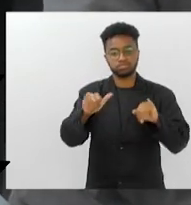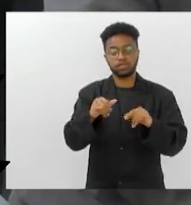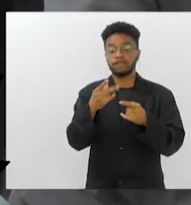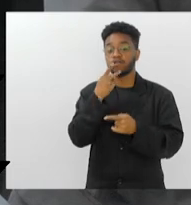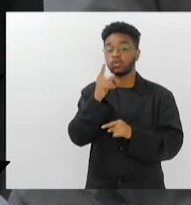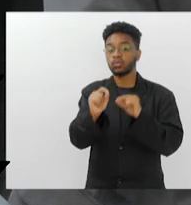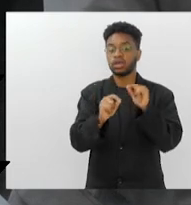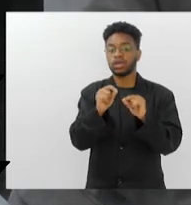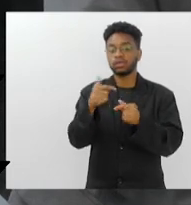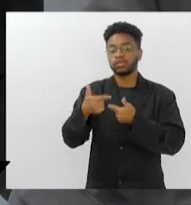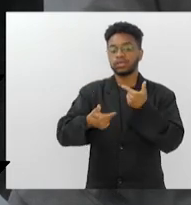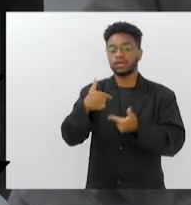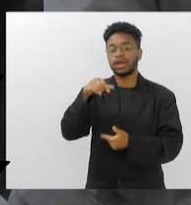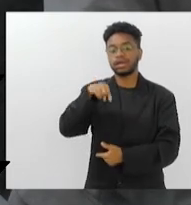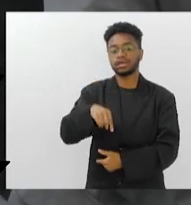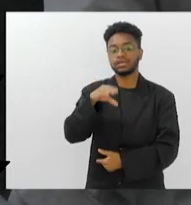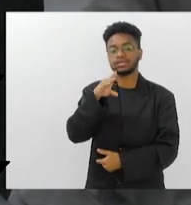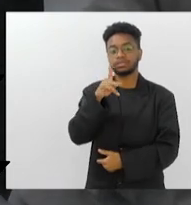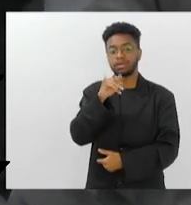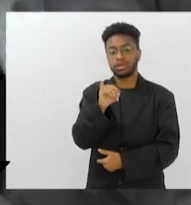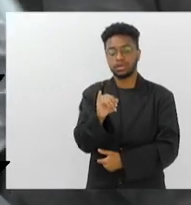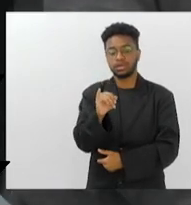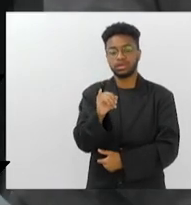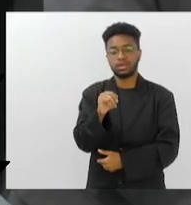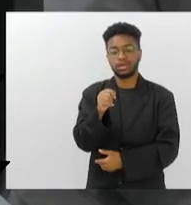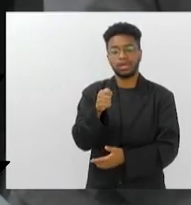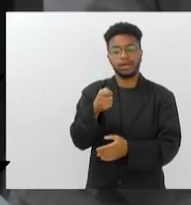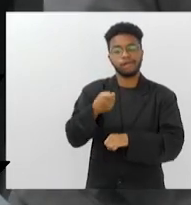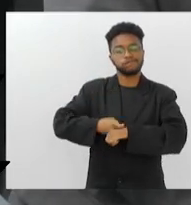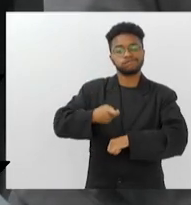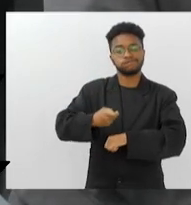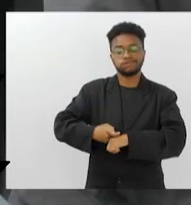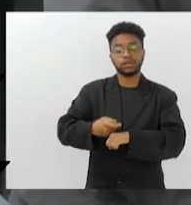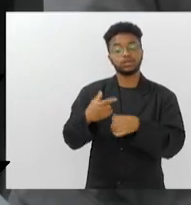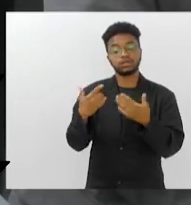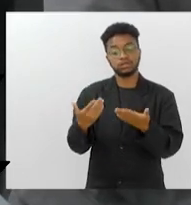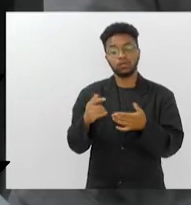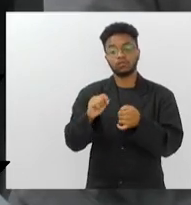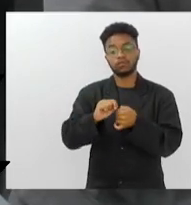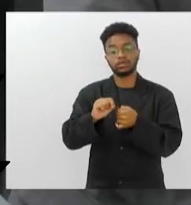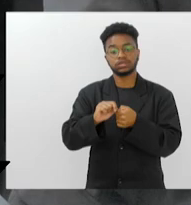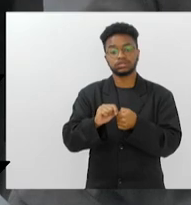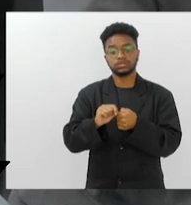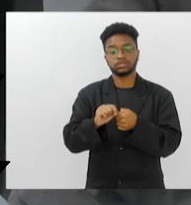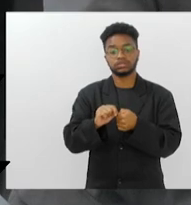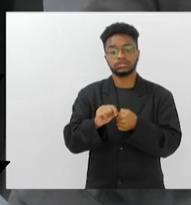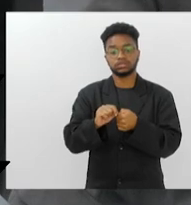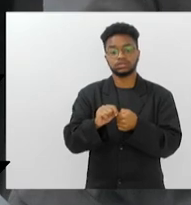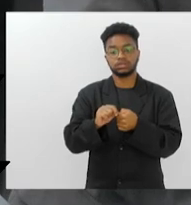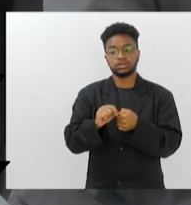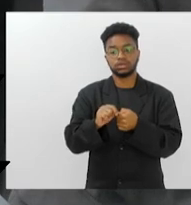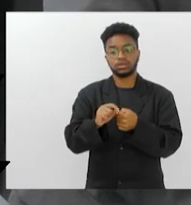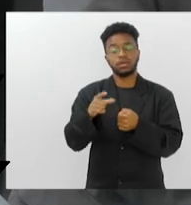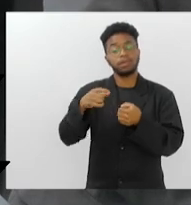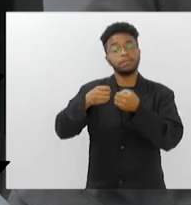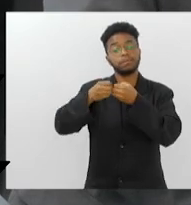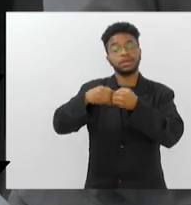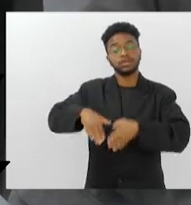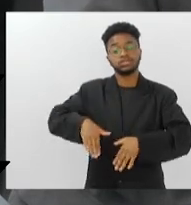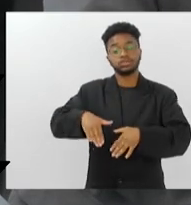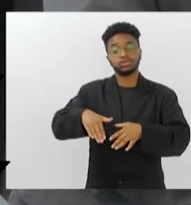o trabalho da CPI era muito contundente e que então colocava e causaria danos